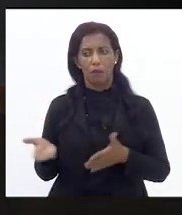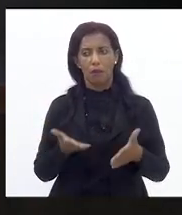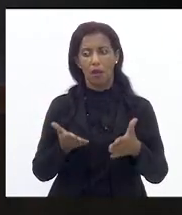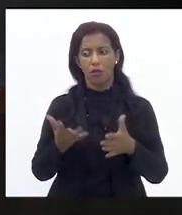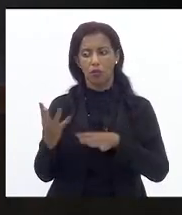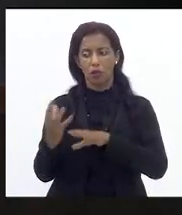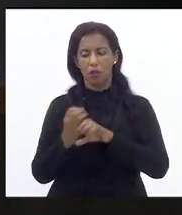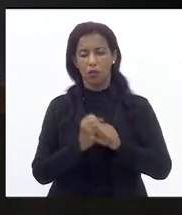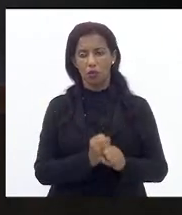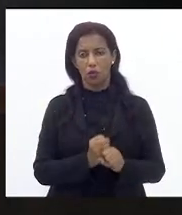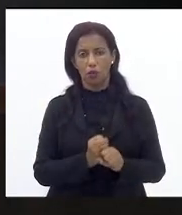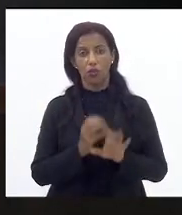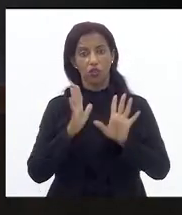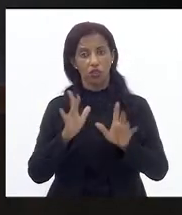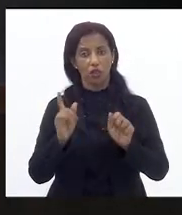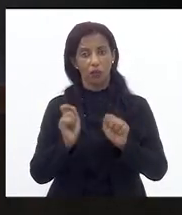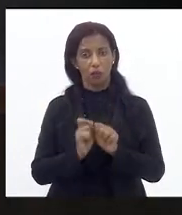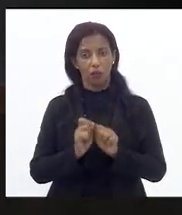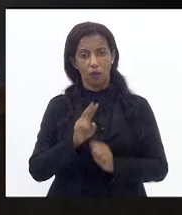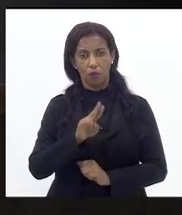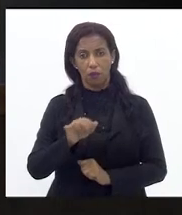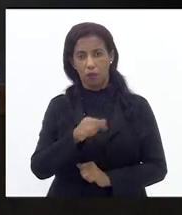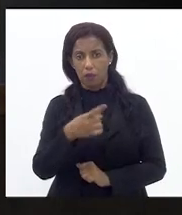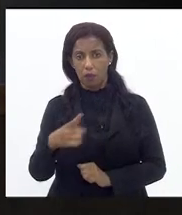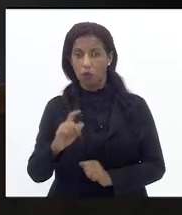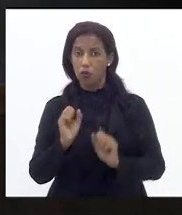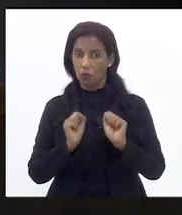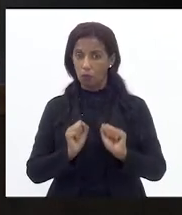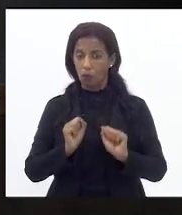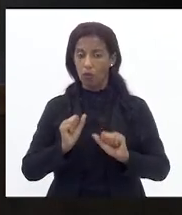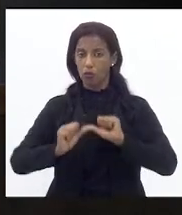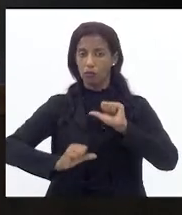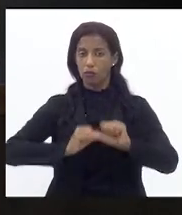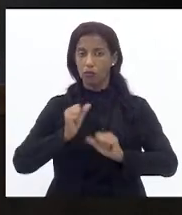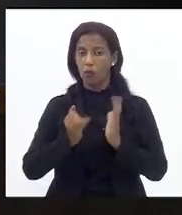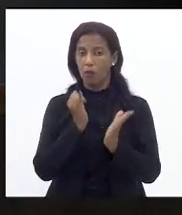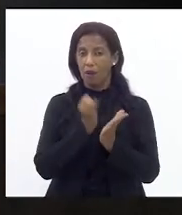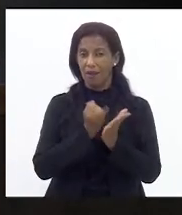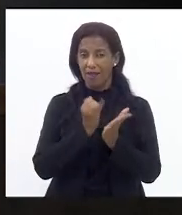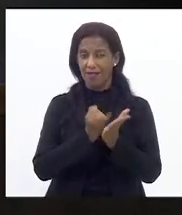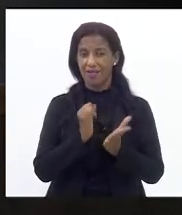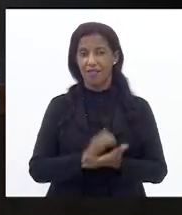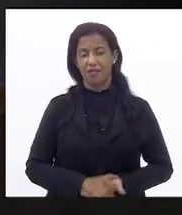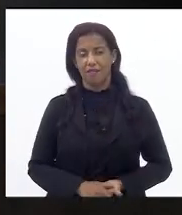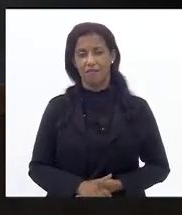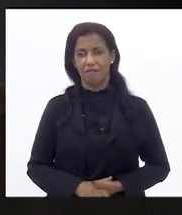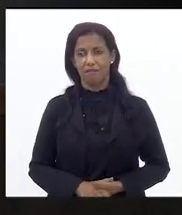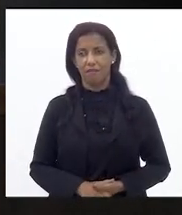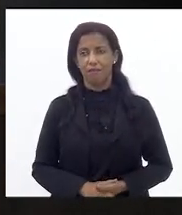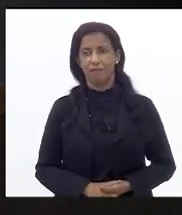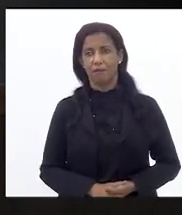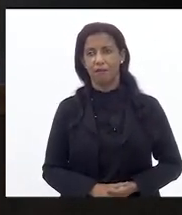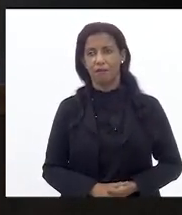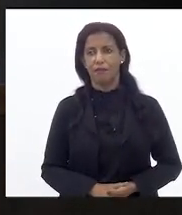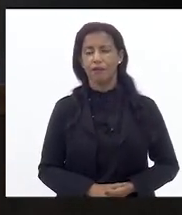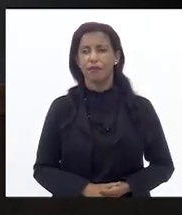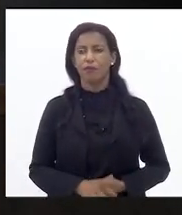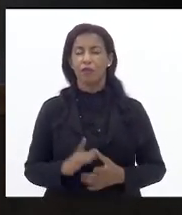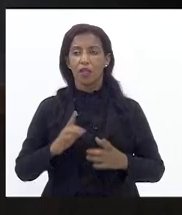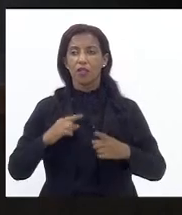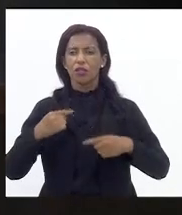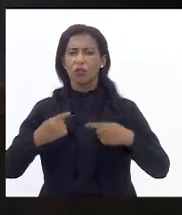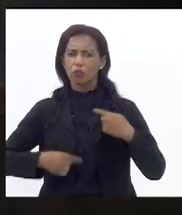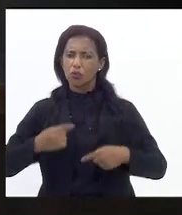cálculos que foram feitos pelo tribunal de contas da União isso pode gerar uma receita significativa estamos discutindo